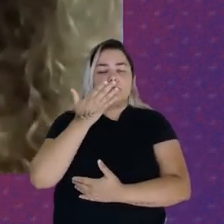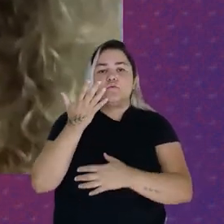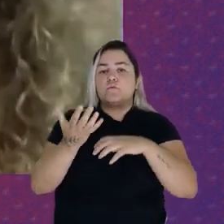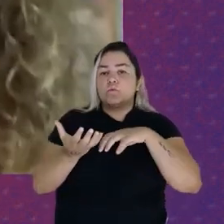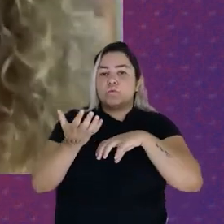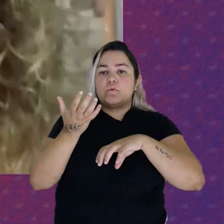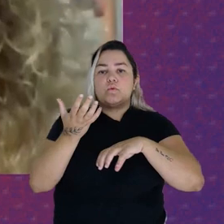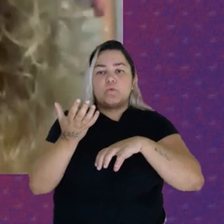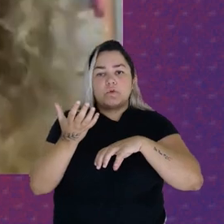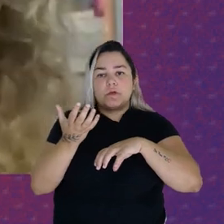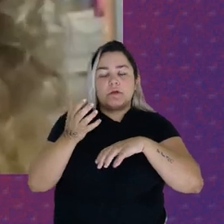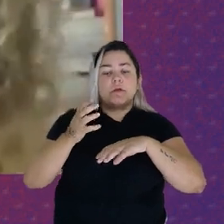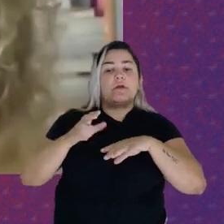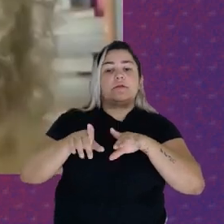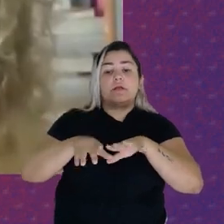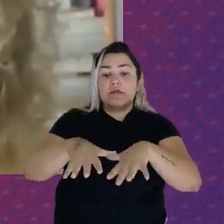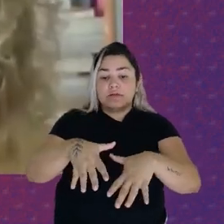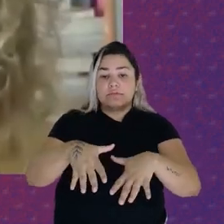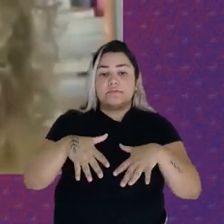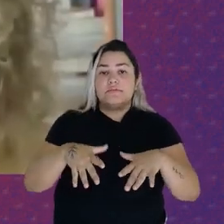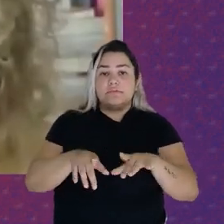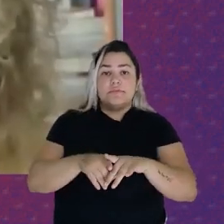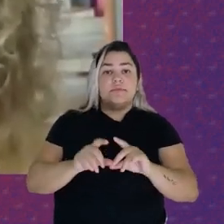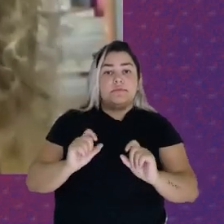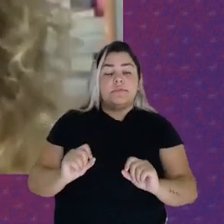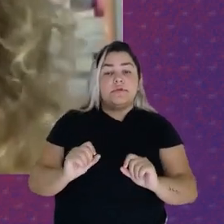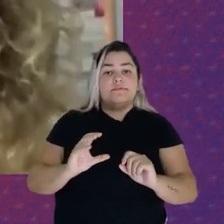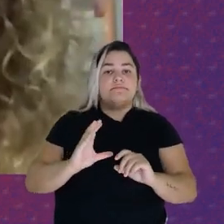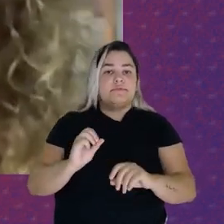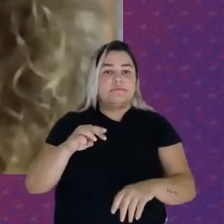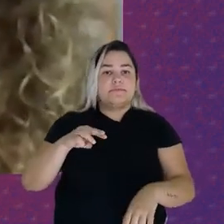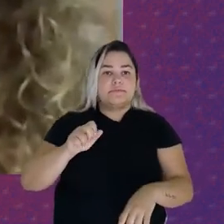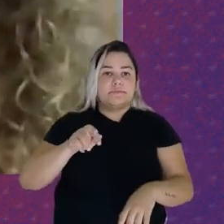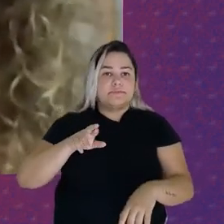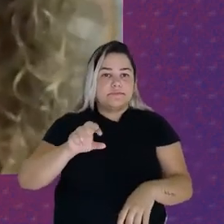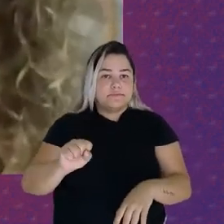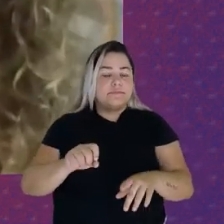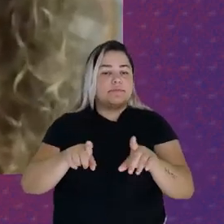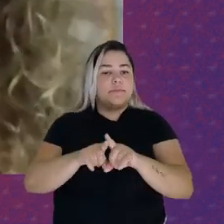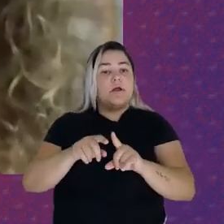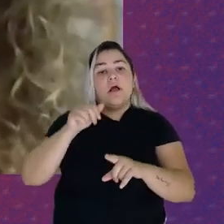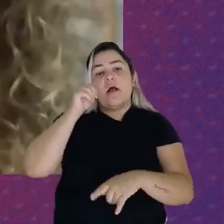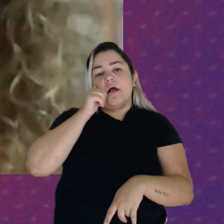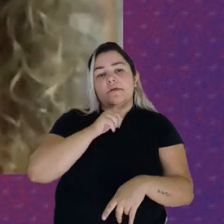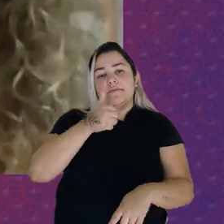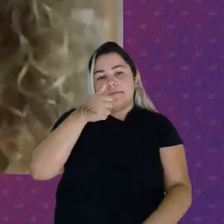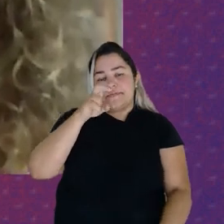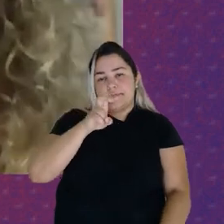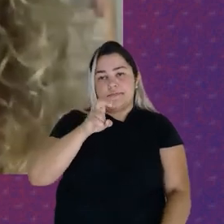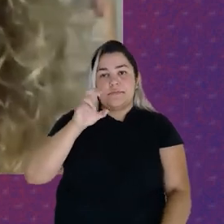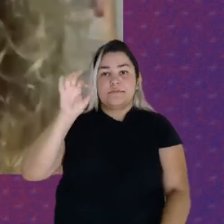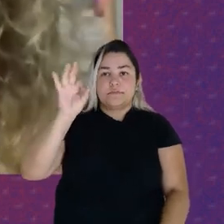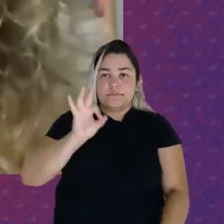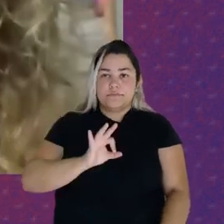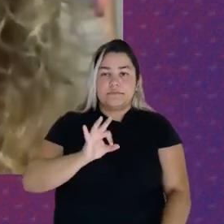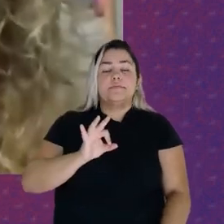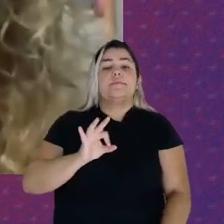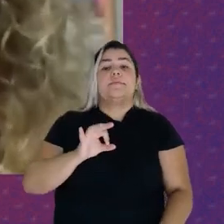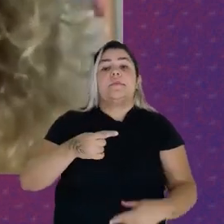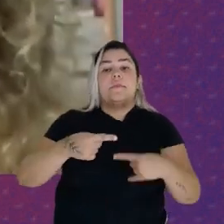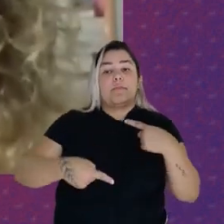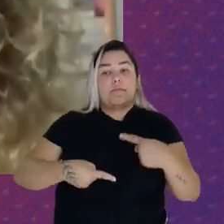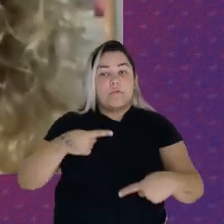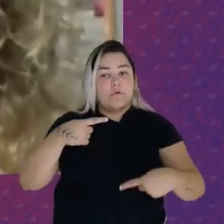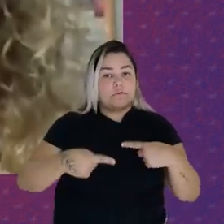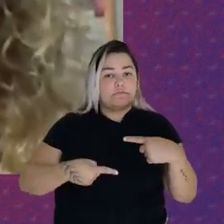nossas Assembleias Legislativas e nem nas câmaras de vereadores. Atualmente, as mulheres são aproximadamente 15% na política,